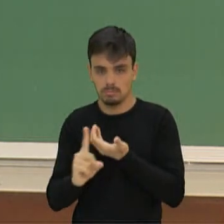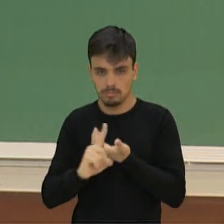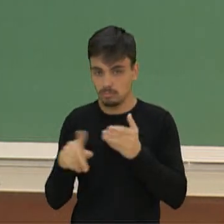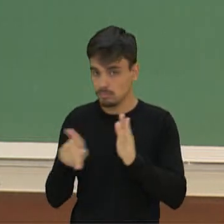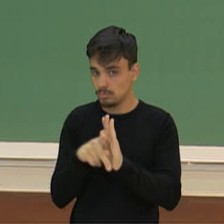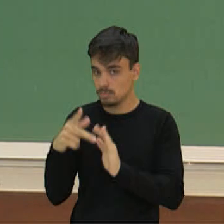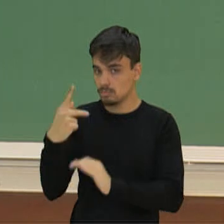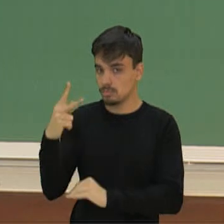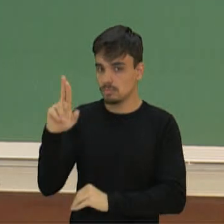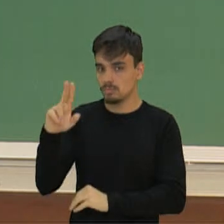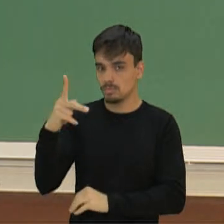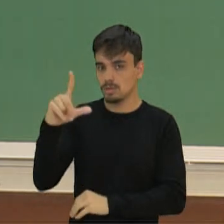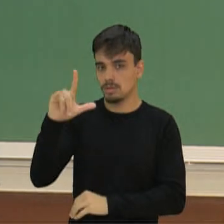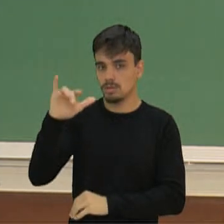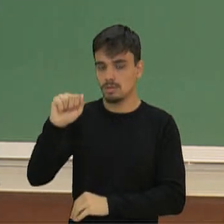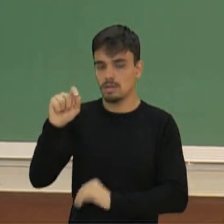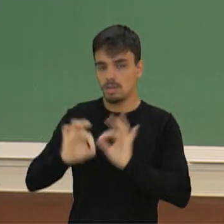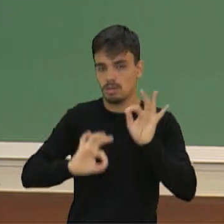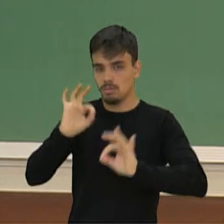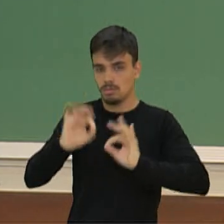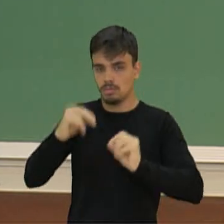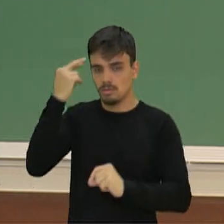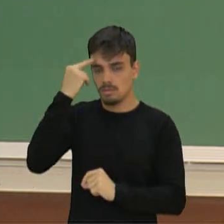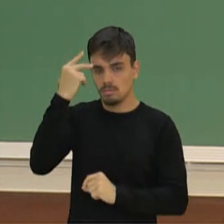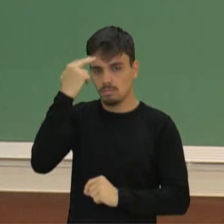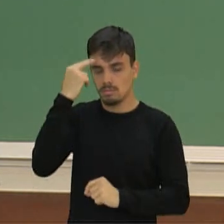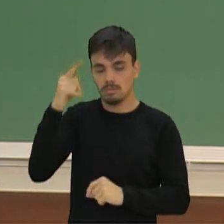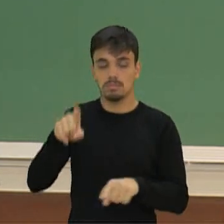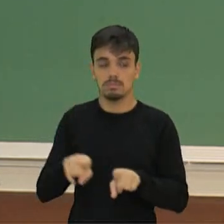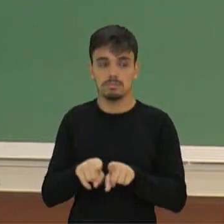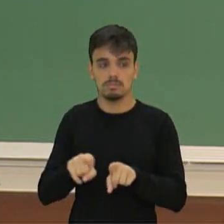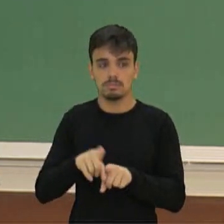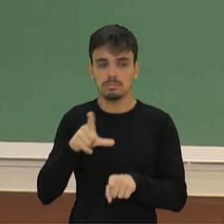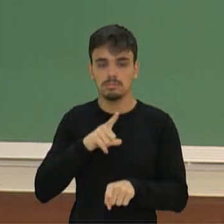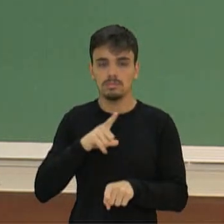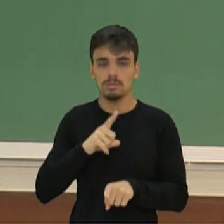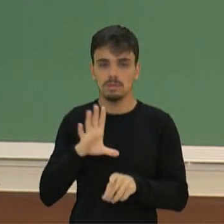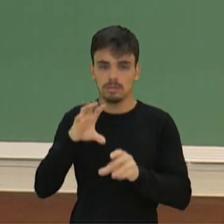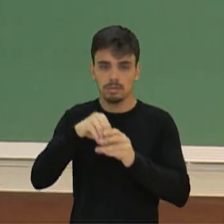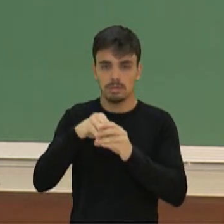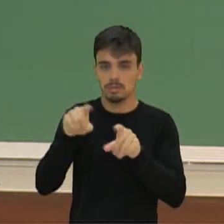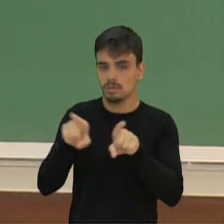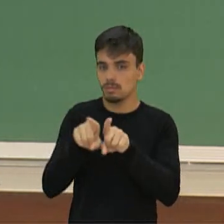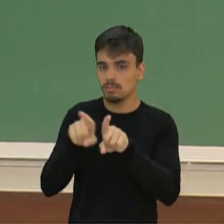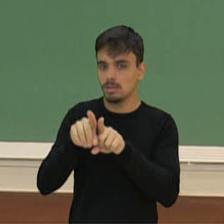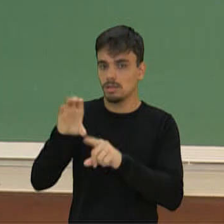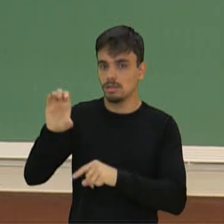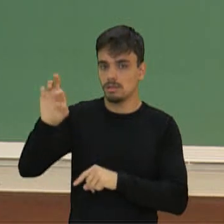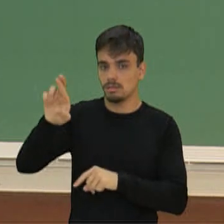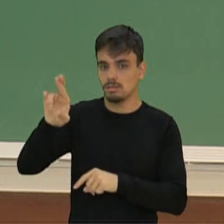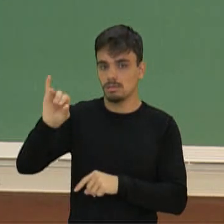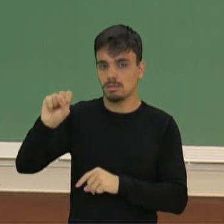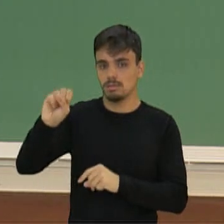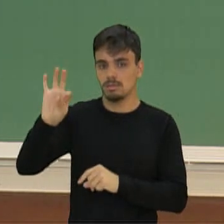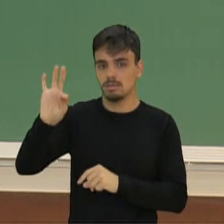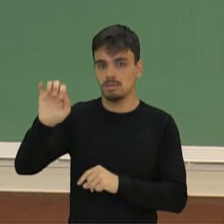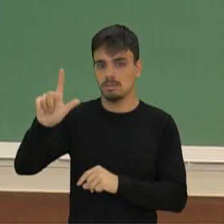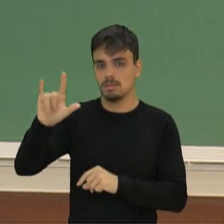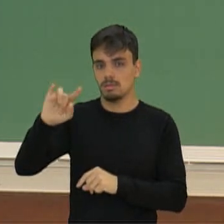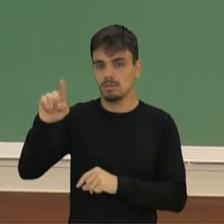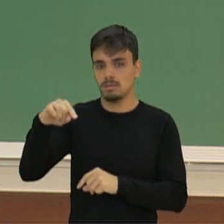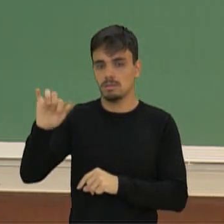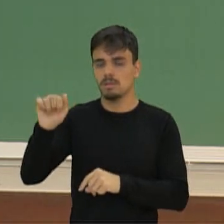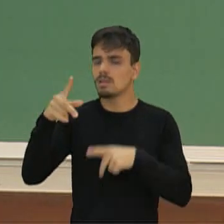que vai ser esse regulador natural, e acaba avançando por essa parte assim cristalizada que temos ali, é como se fosse assim um monte de